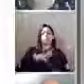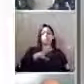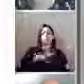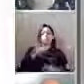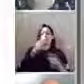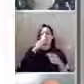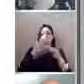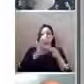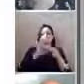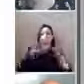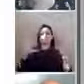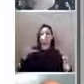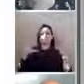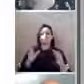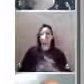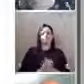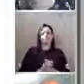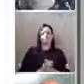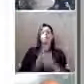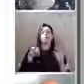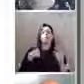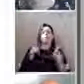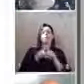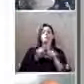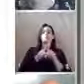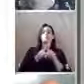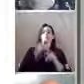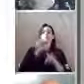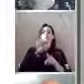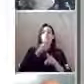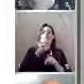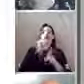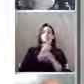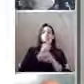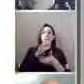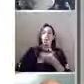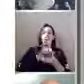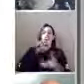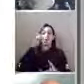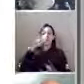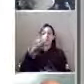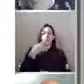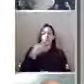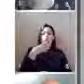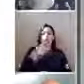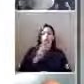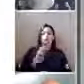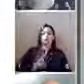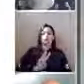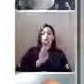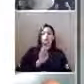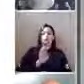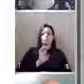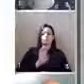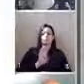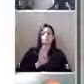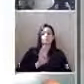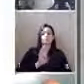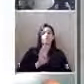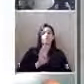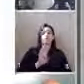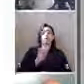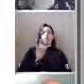Nesse caso, a web, que eu chamo aqui de Corpus 4, é claro que não consultamos